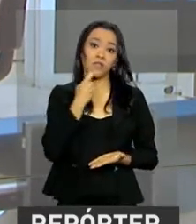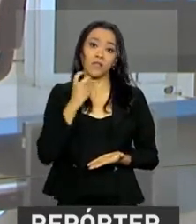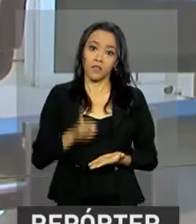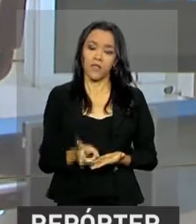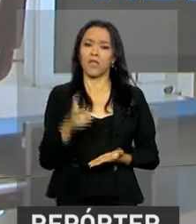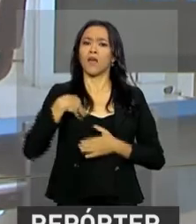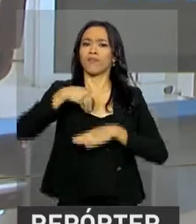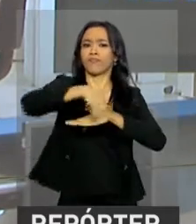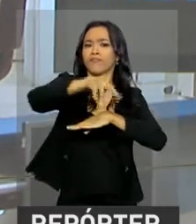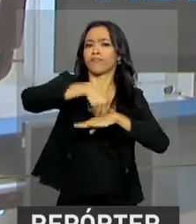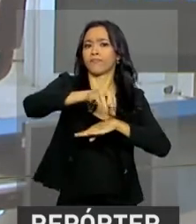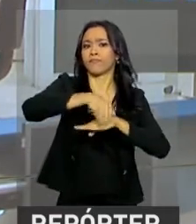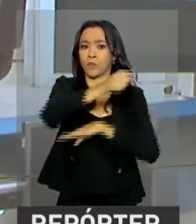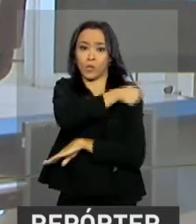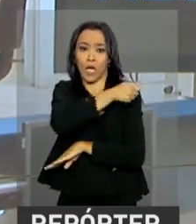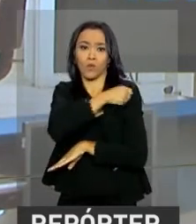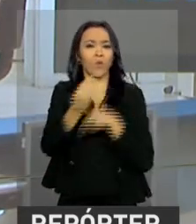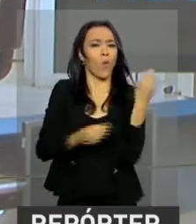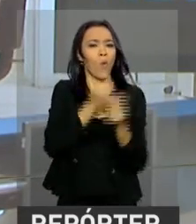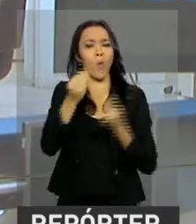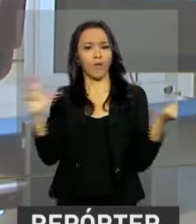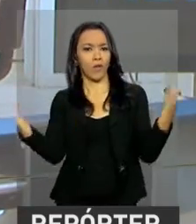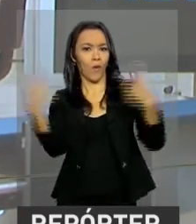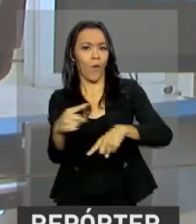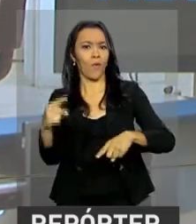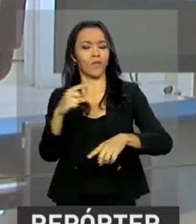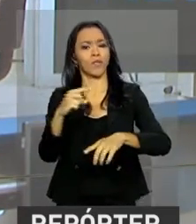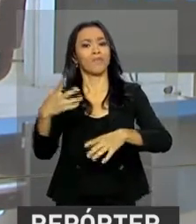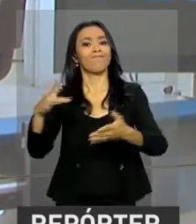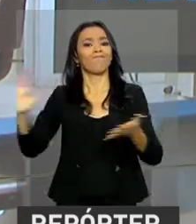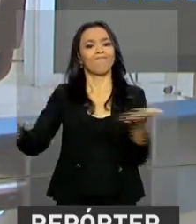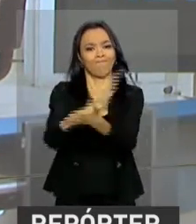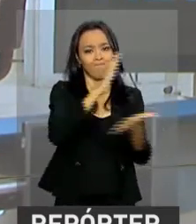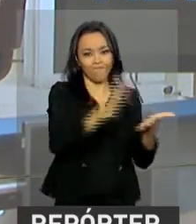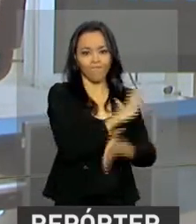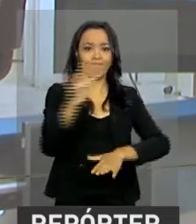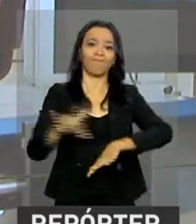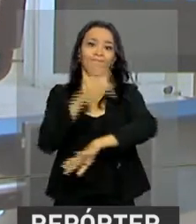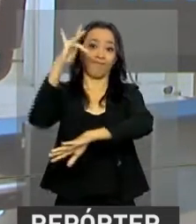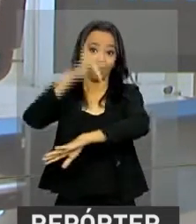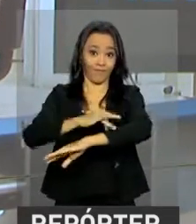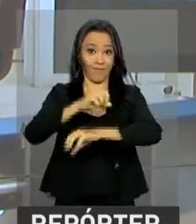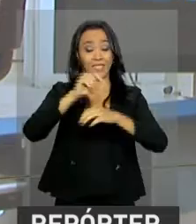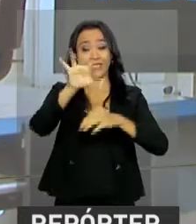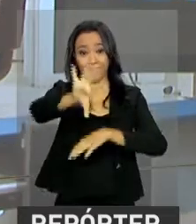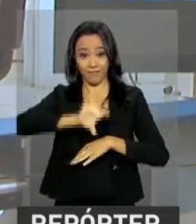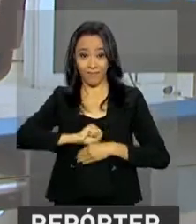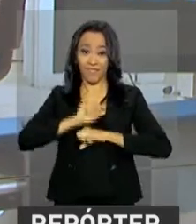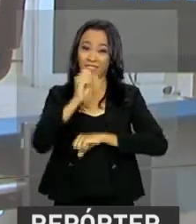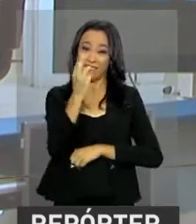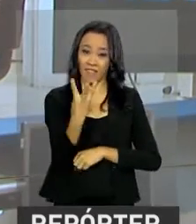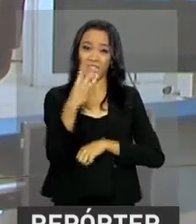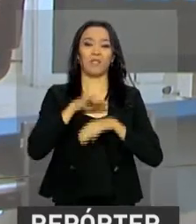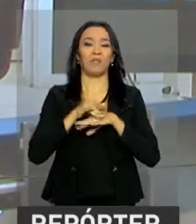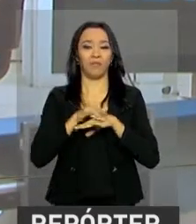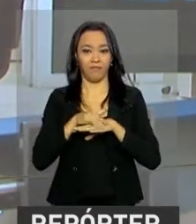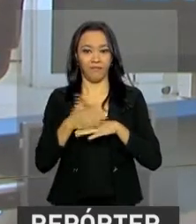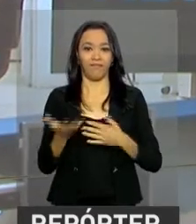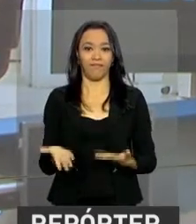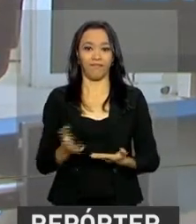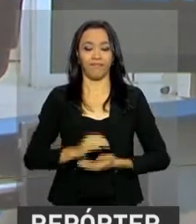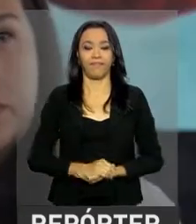recebam informações de como combater o mosquito que transmite a dengue, o zika e também a chikungunya.